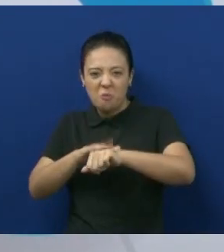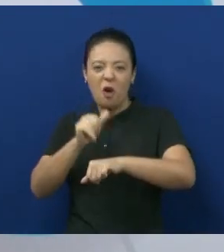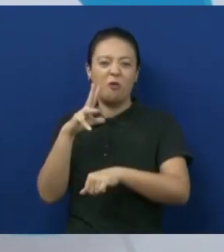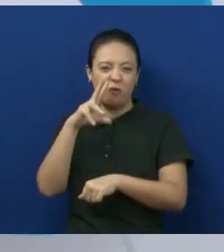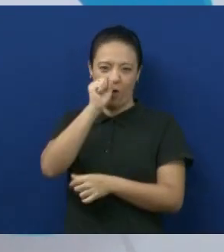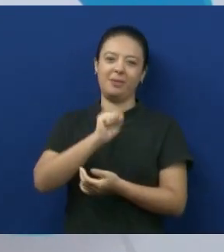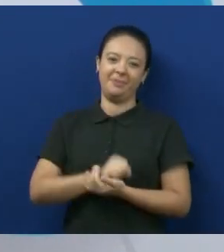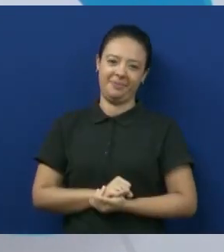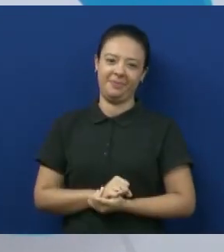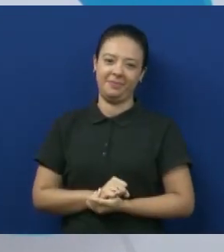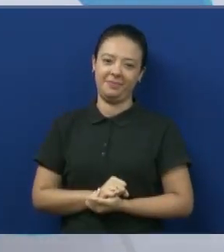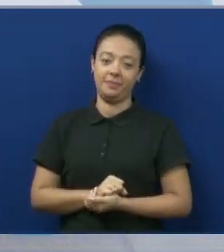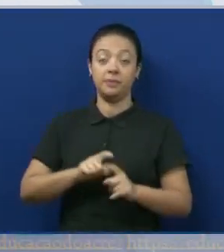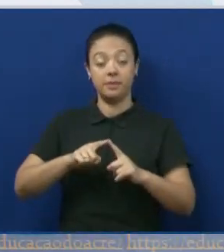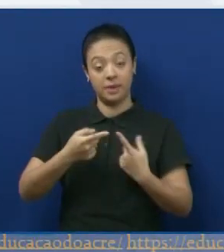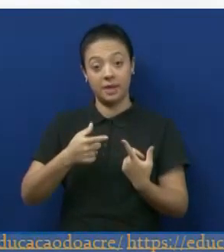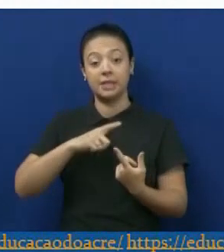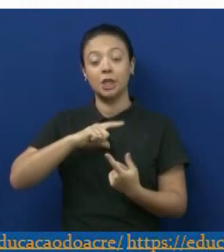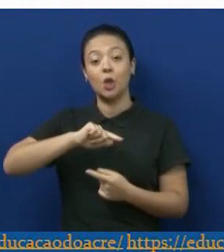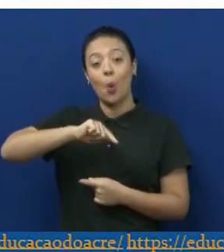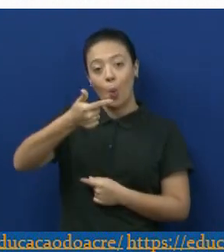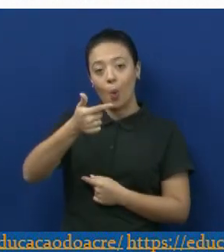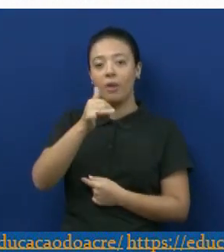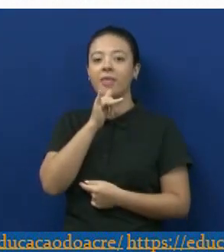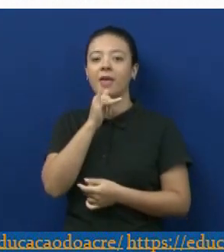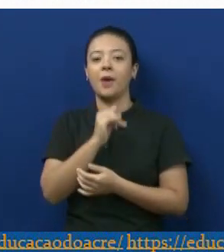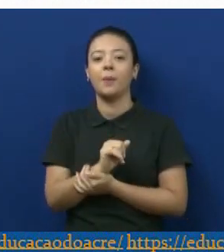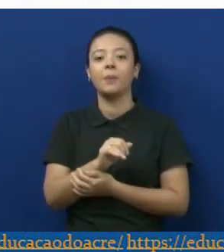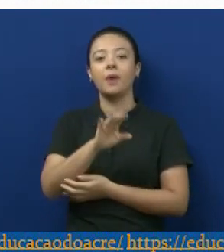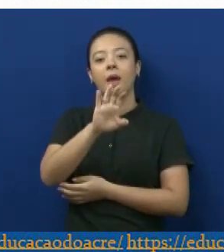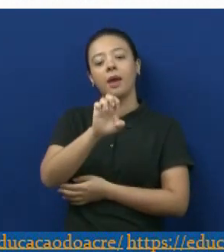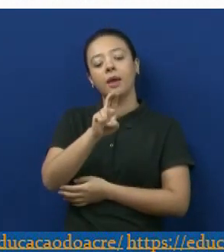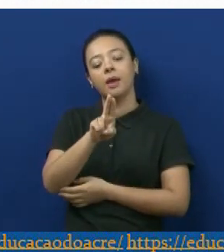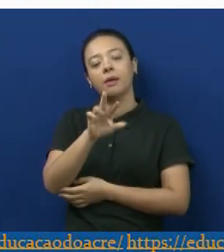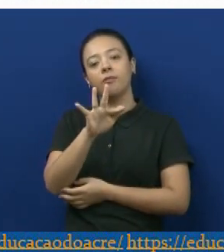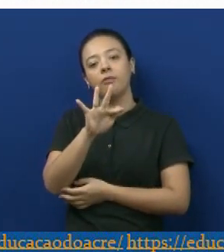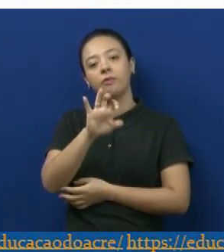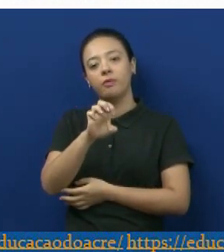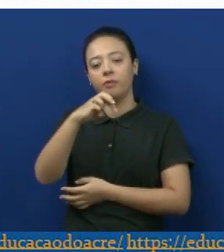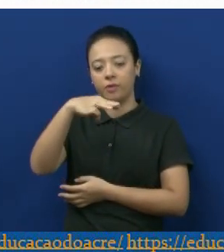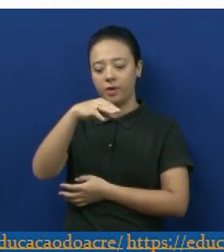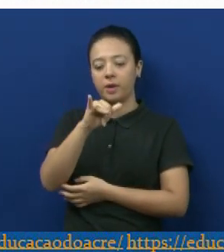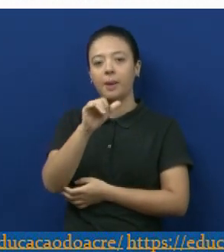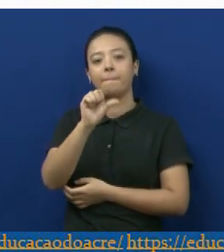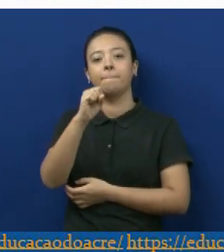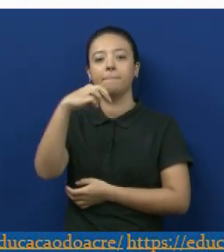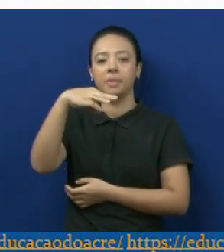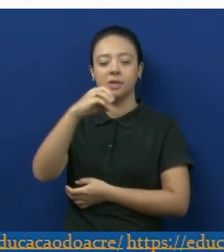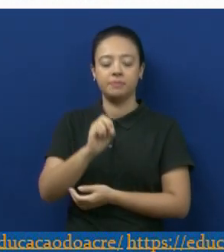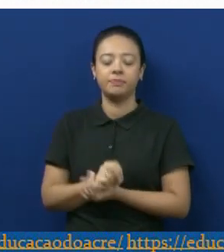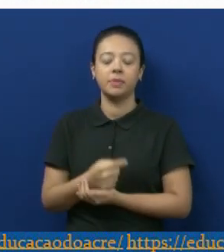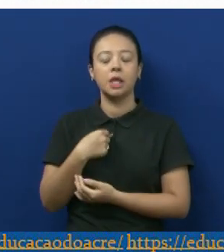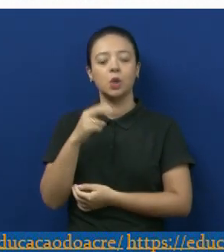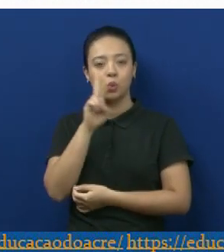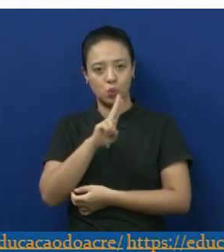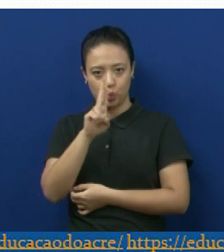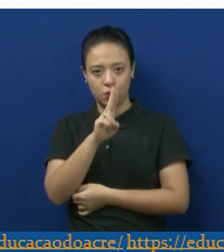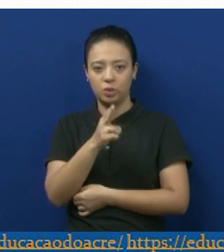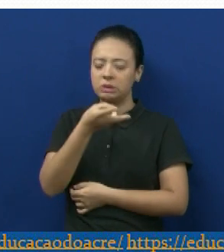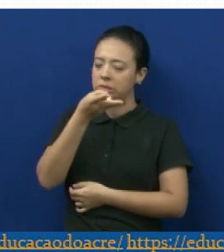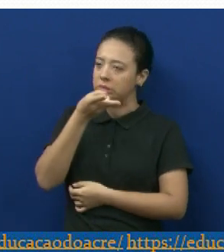leva a viver. Você é a espera na janela, a ave que vem de longe tão bela, a esperança que